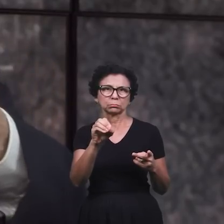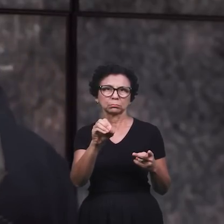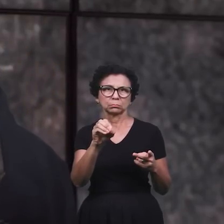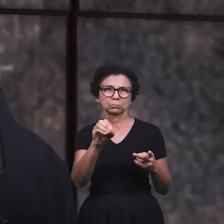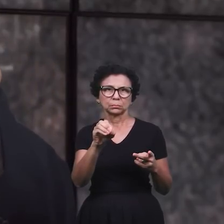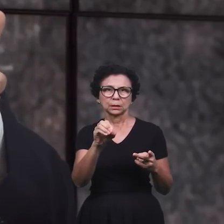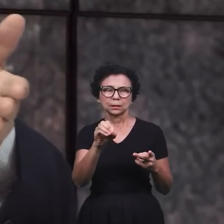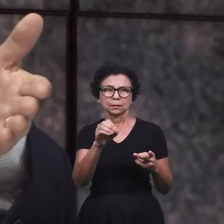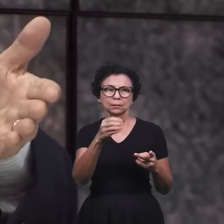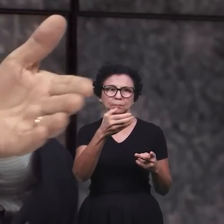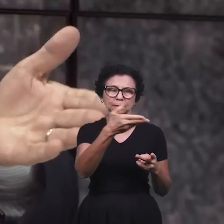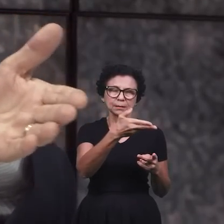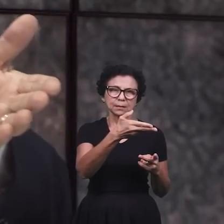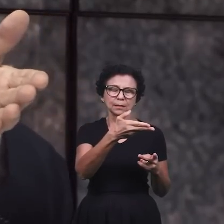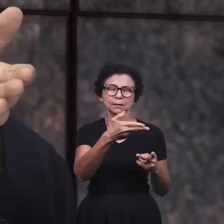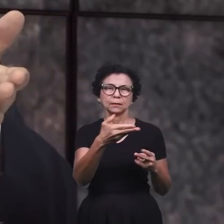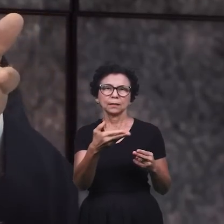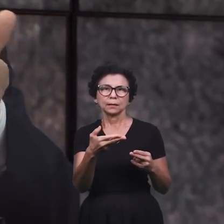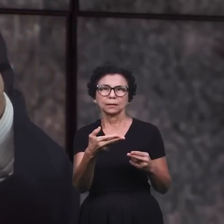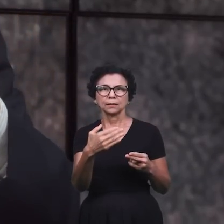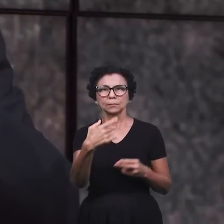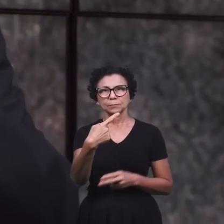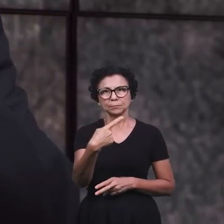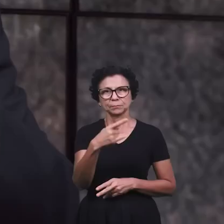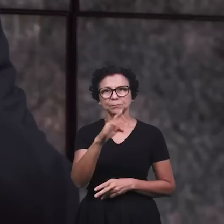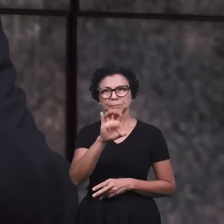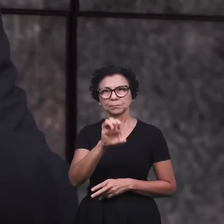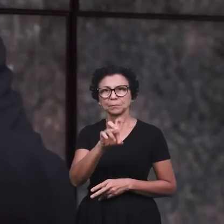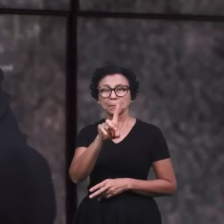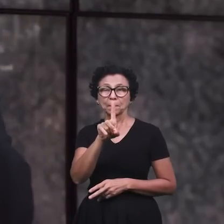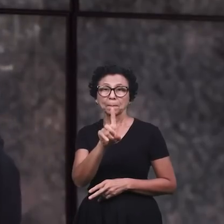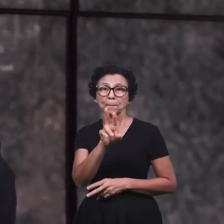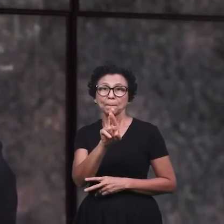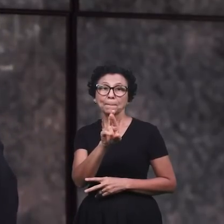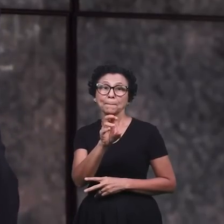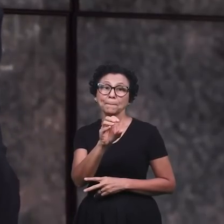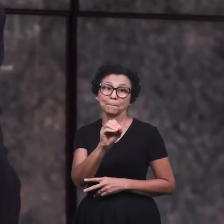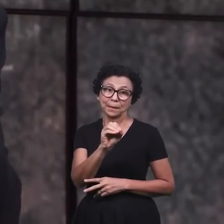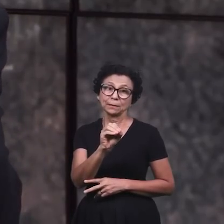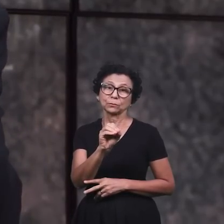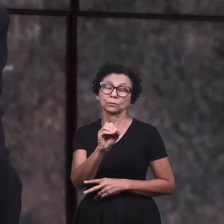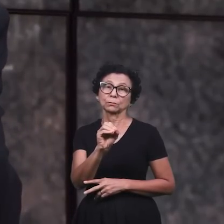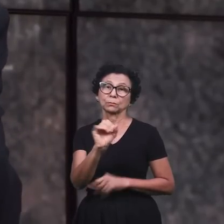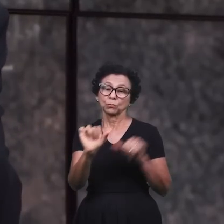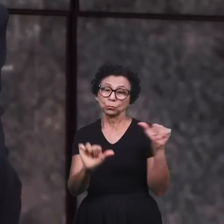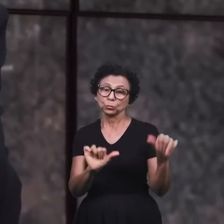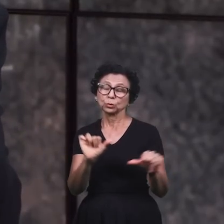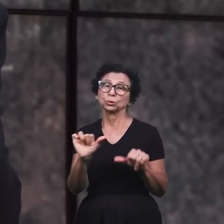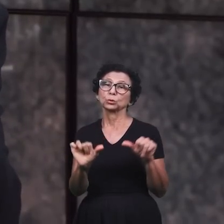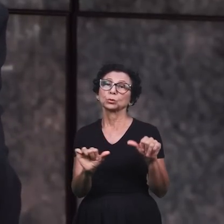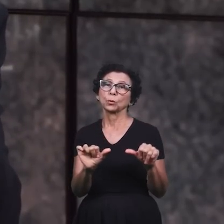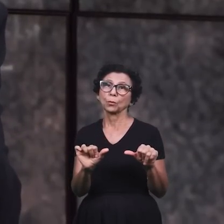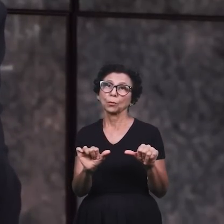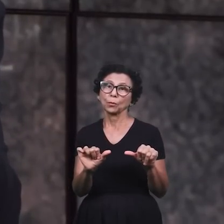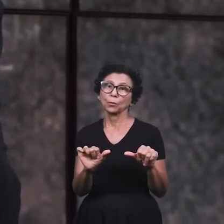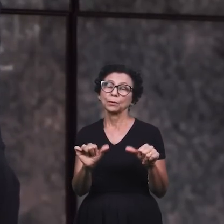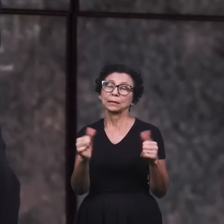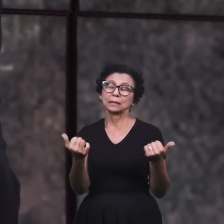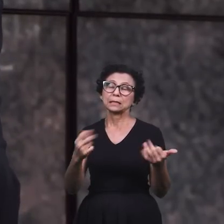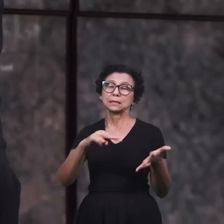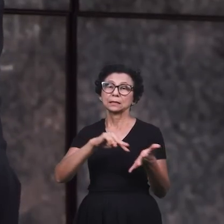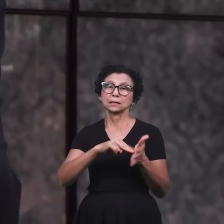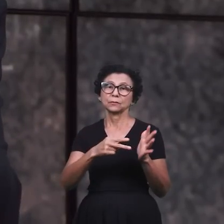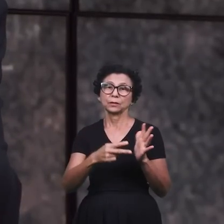era pedra Pedro, que significa uma pedra cortada da pedra maior.